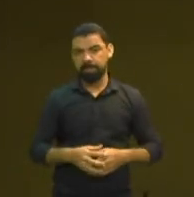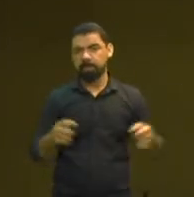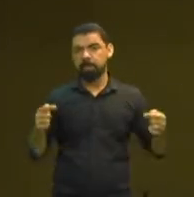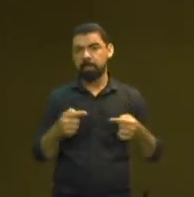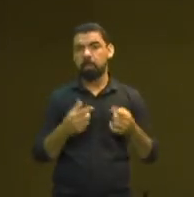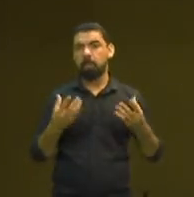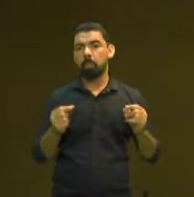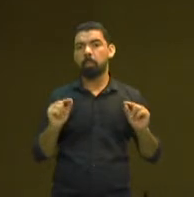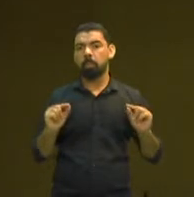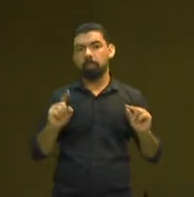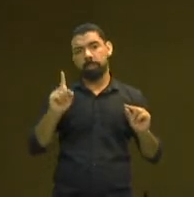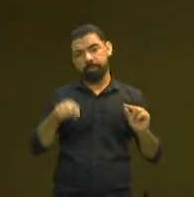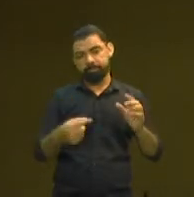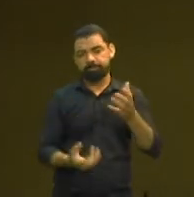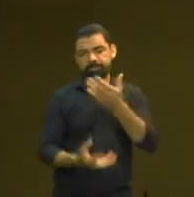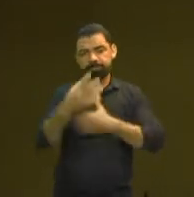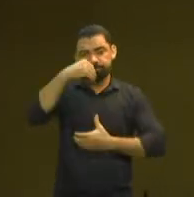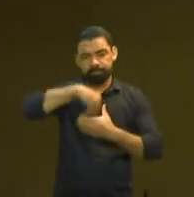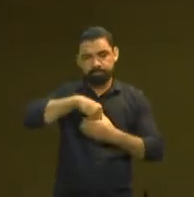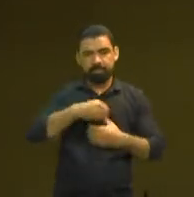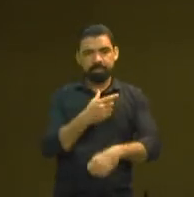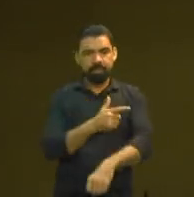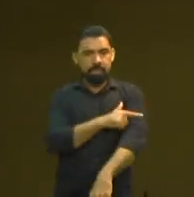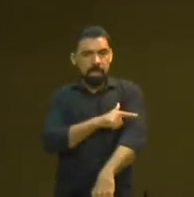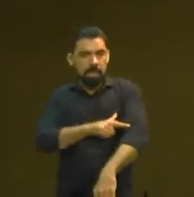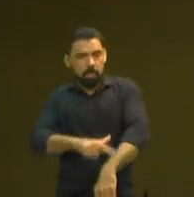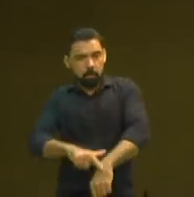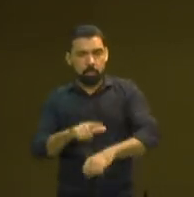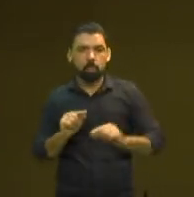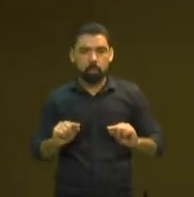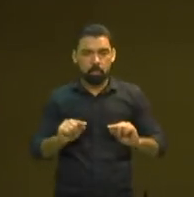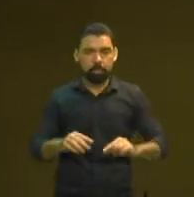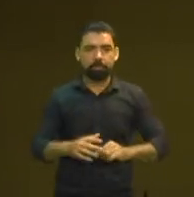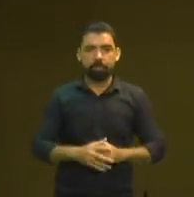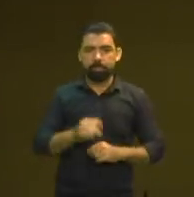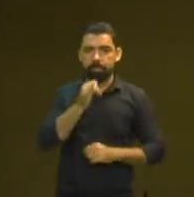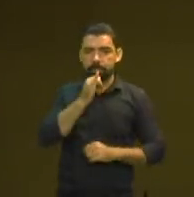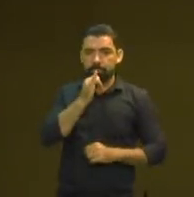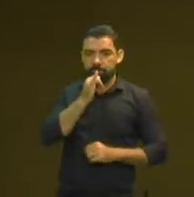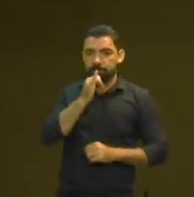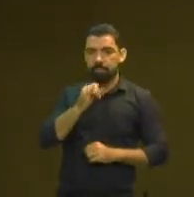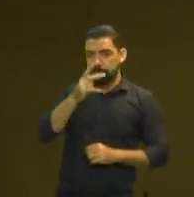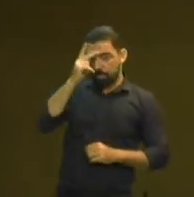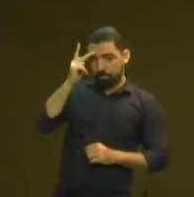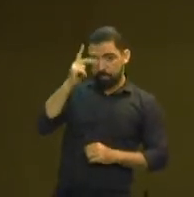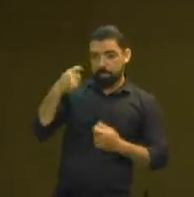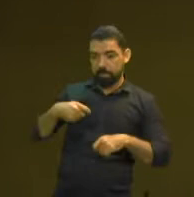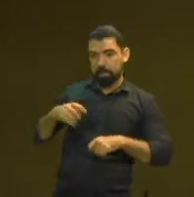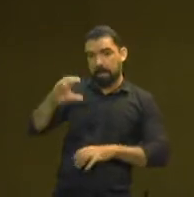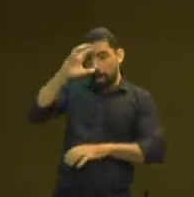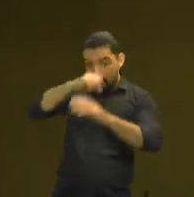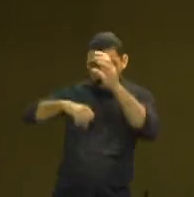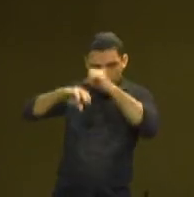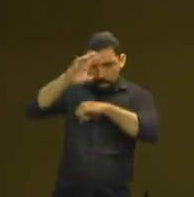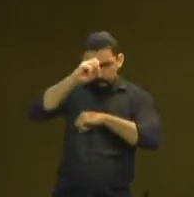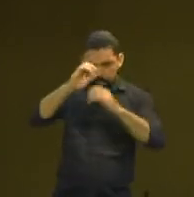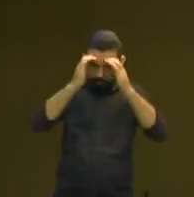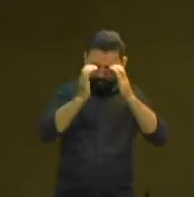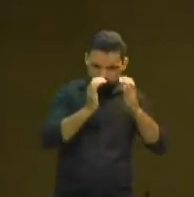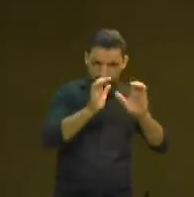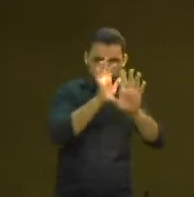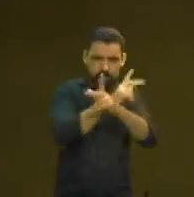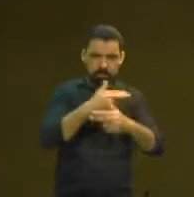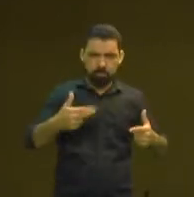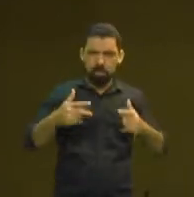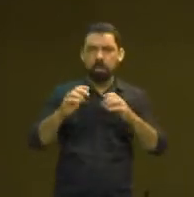numa questão educacional mesmo. Então, ela passa primeiro por um processo de médio e longo prazo, que é educação realmente. Educação que a gente fala não é